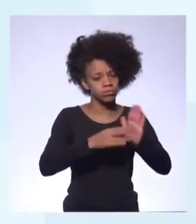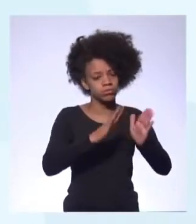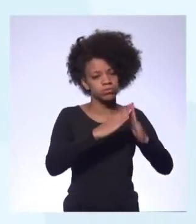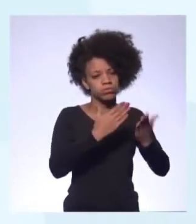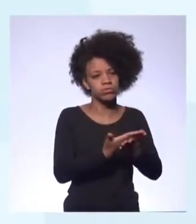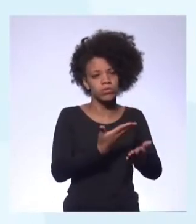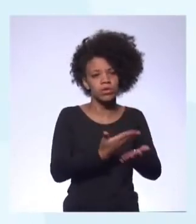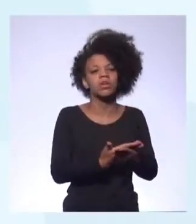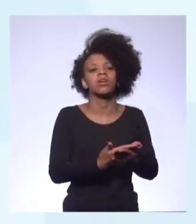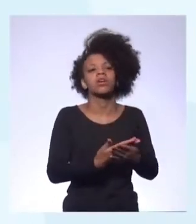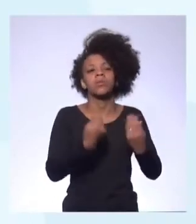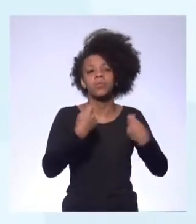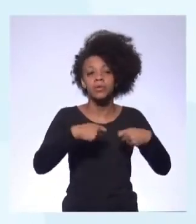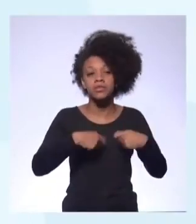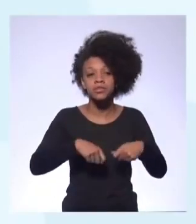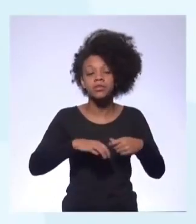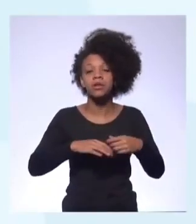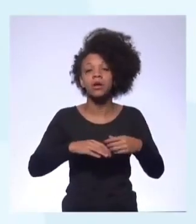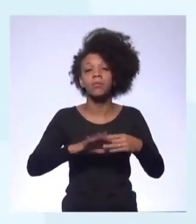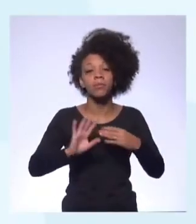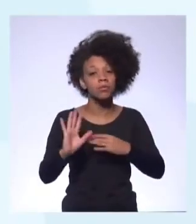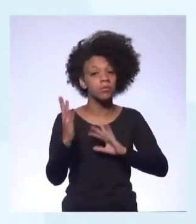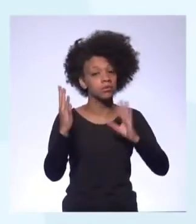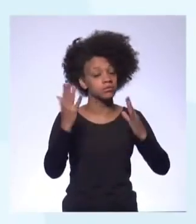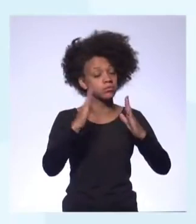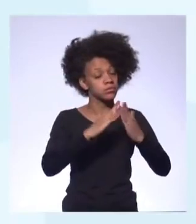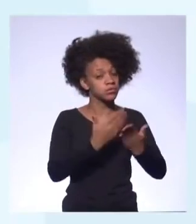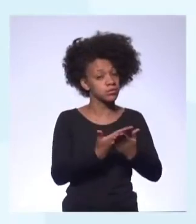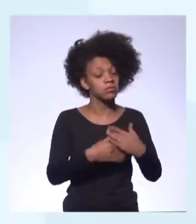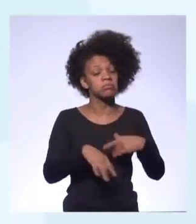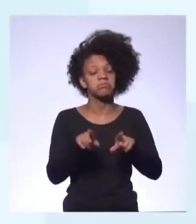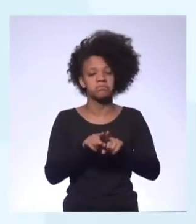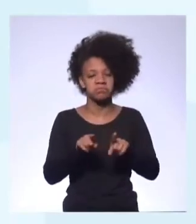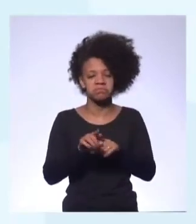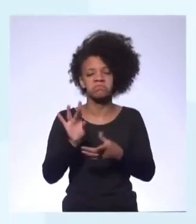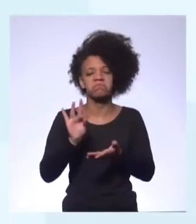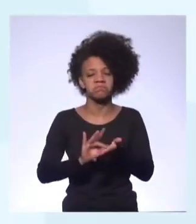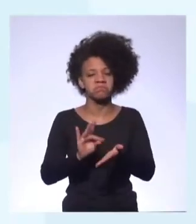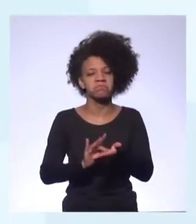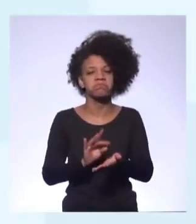os procedimentos necessários para o funcionamento da escola. Também